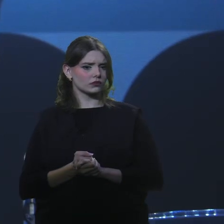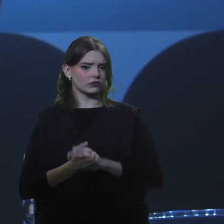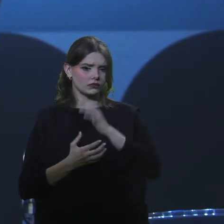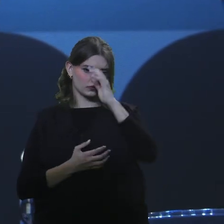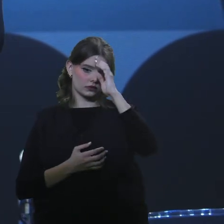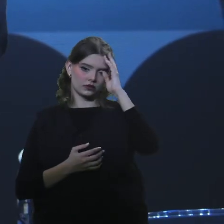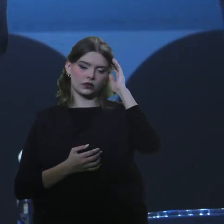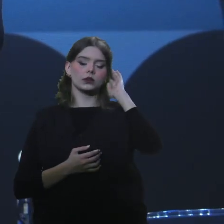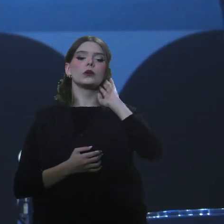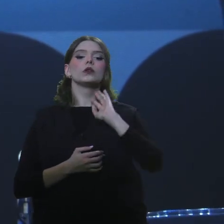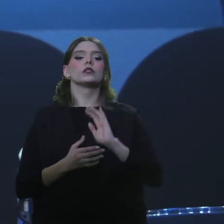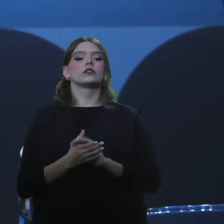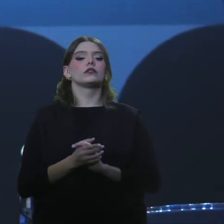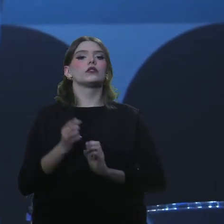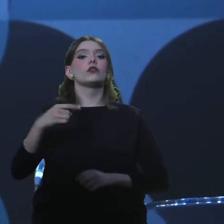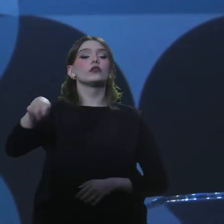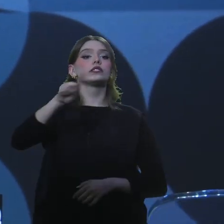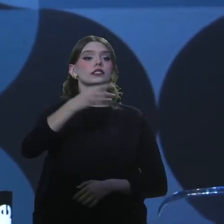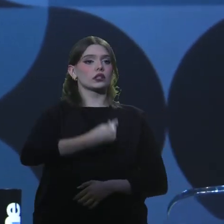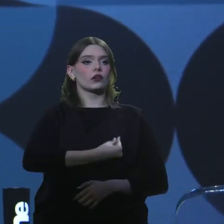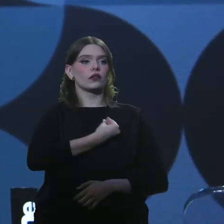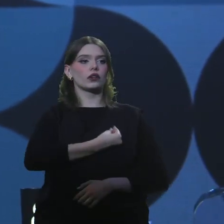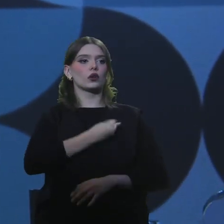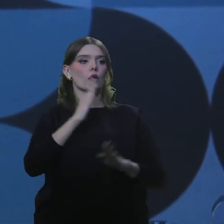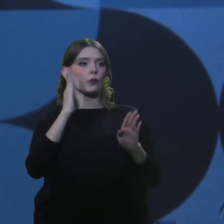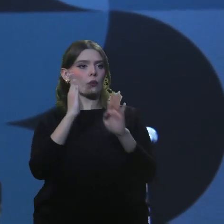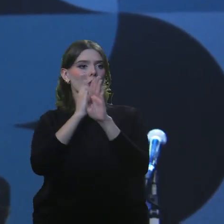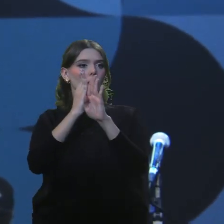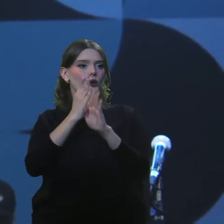A causa é você mesmo, ou a causa é Jesus?